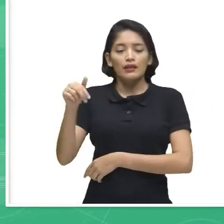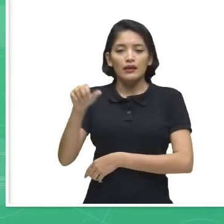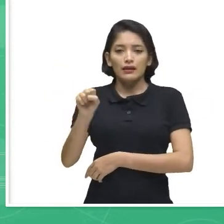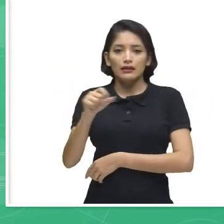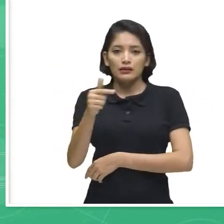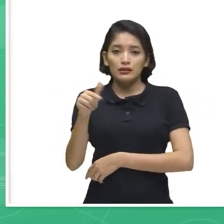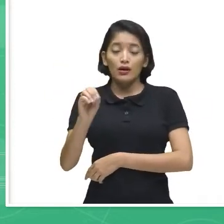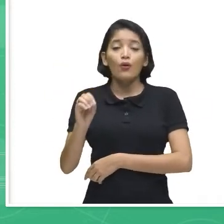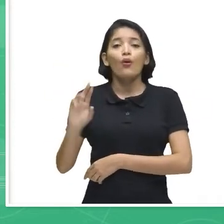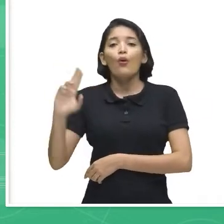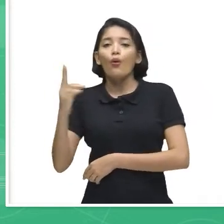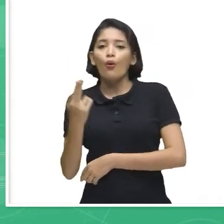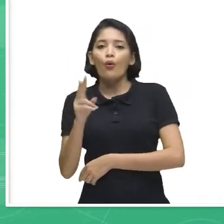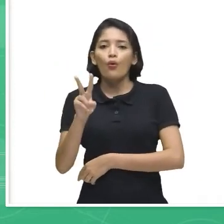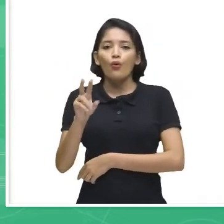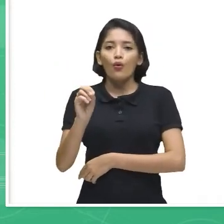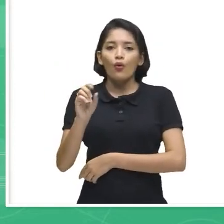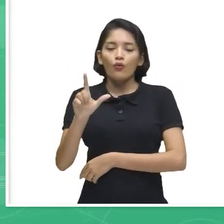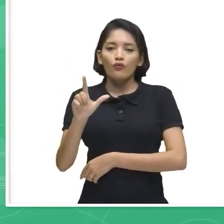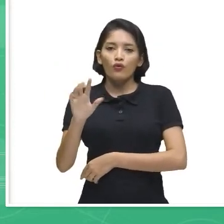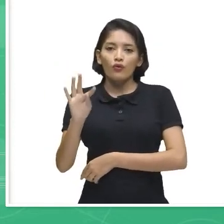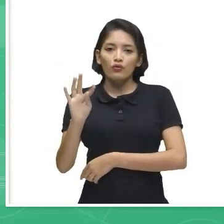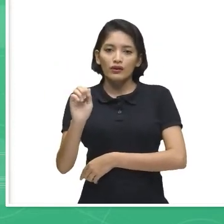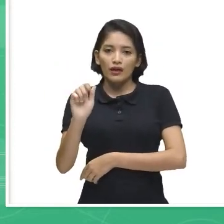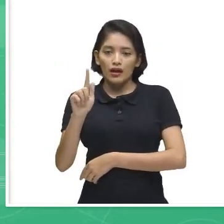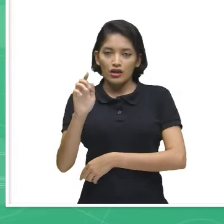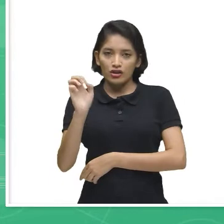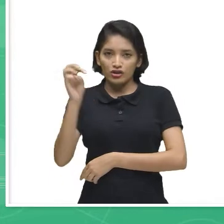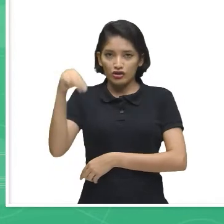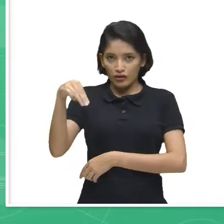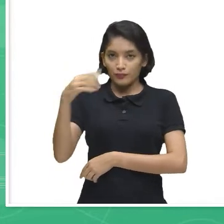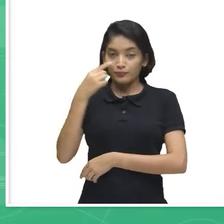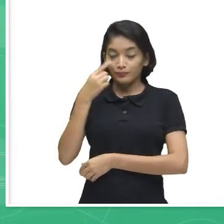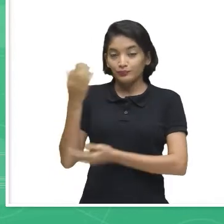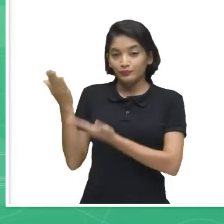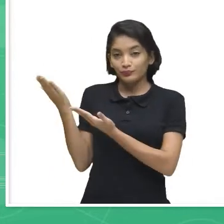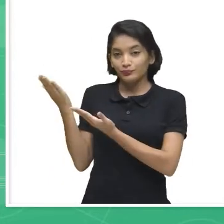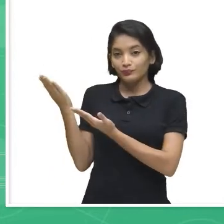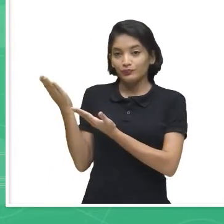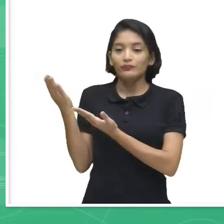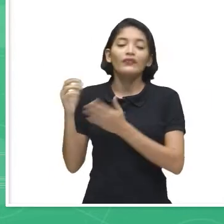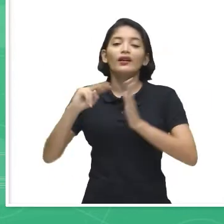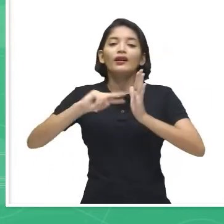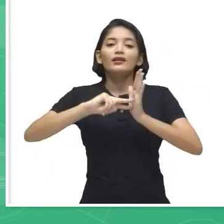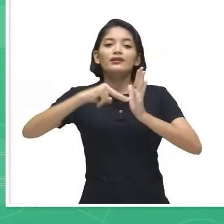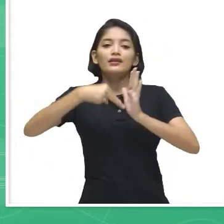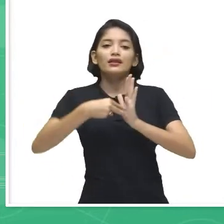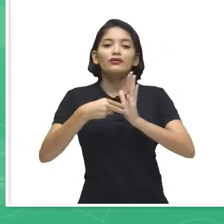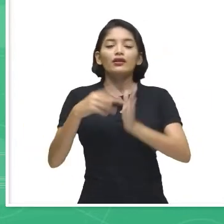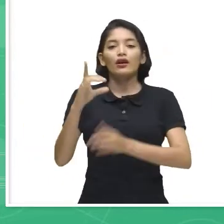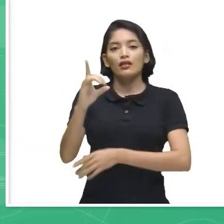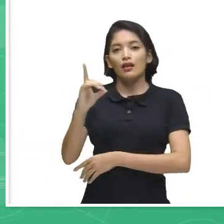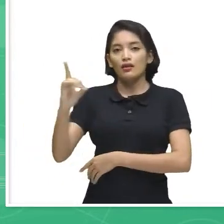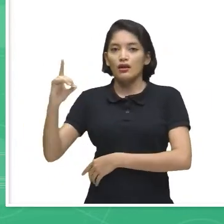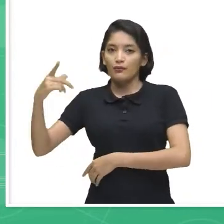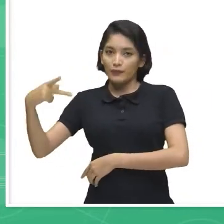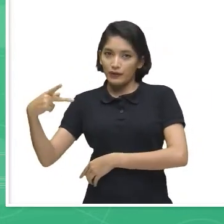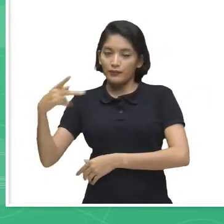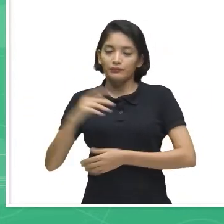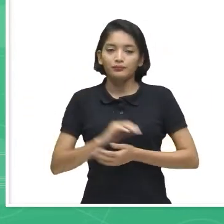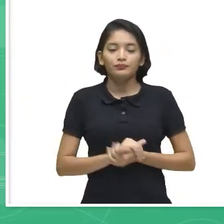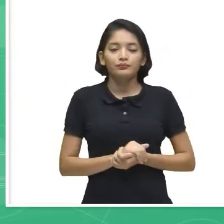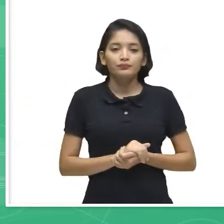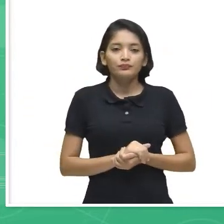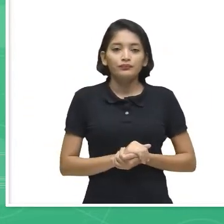de voltagem, tá certo? Voltagem, aqui pra gente, vai ser essa DDP, tá certo?